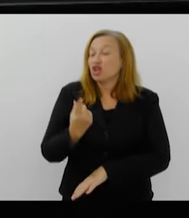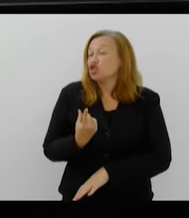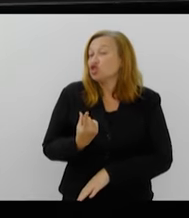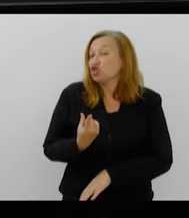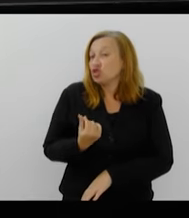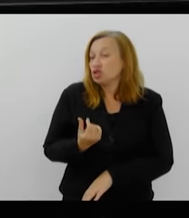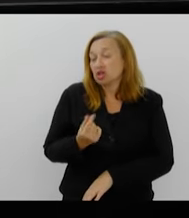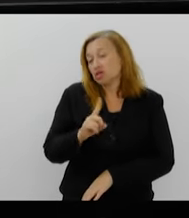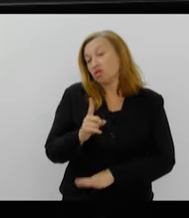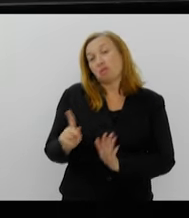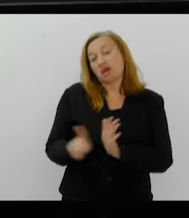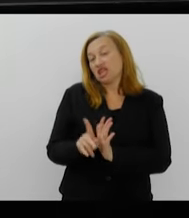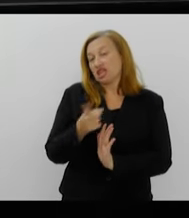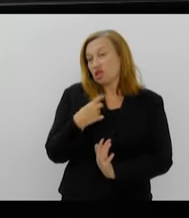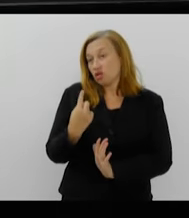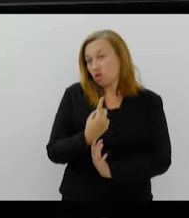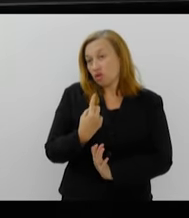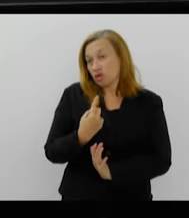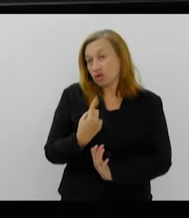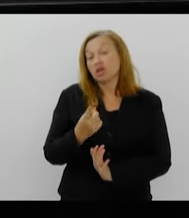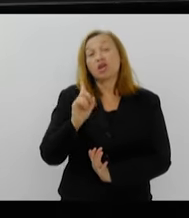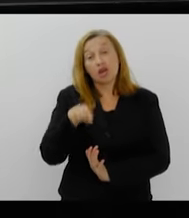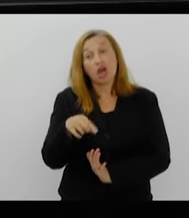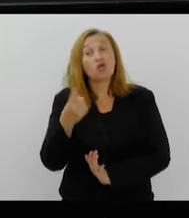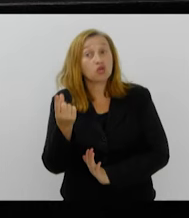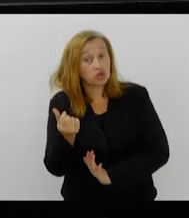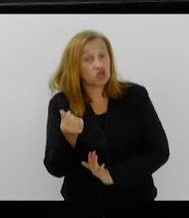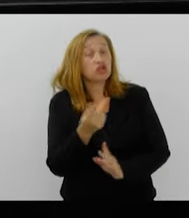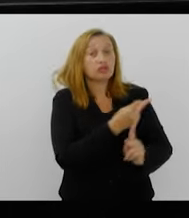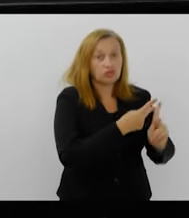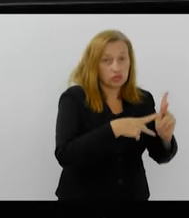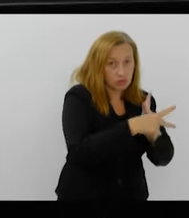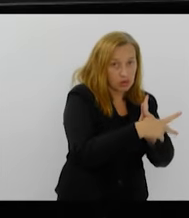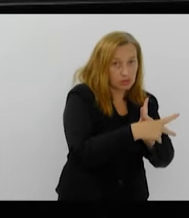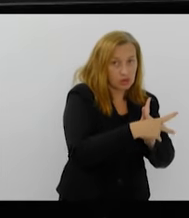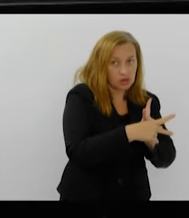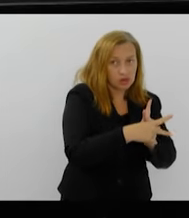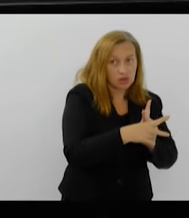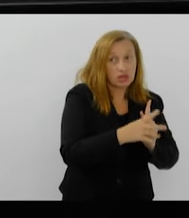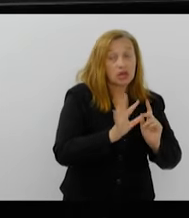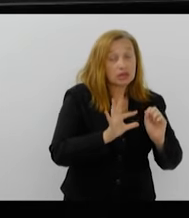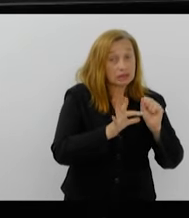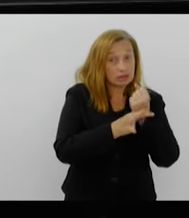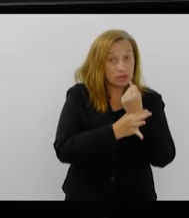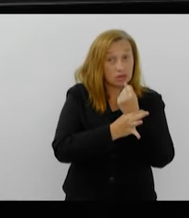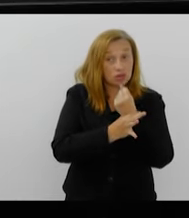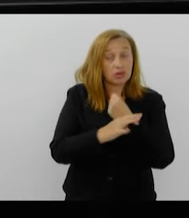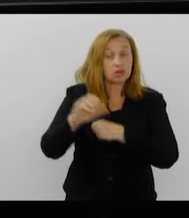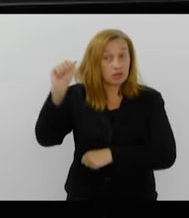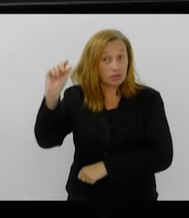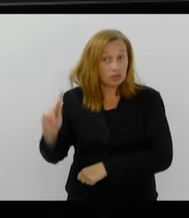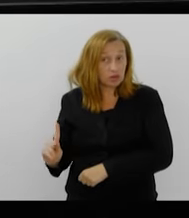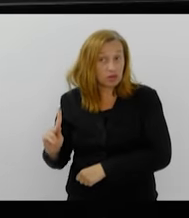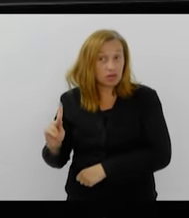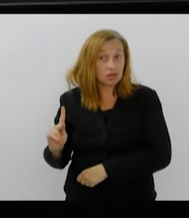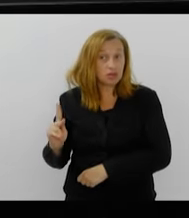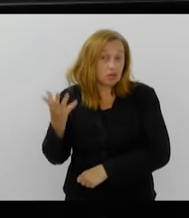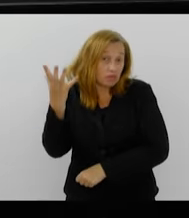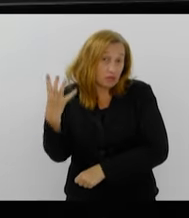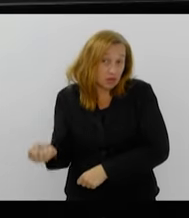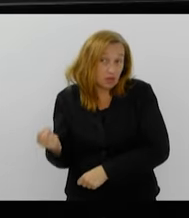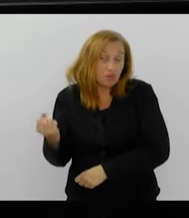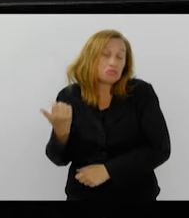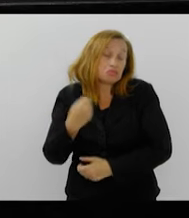é o nosso, como é o caso do dinheiro do Rio Previdência, que vai garantir aposentadoria e pensão, a gente tem